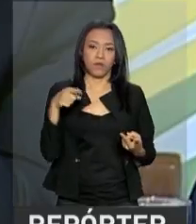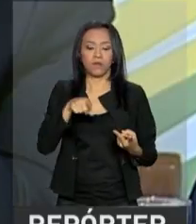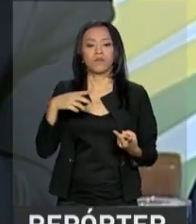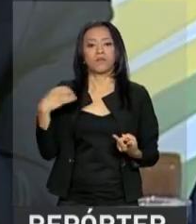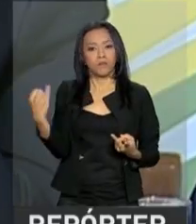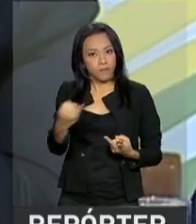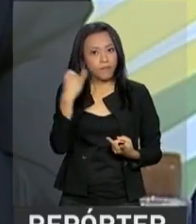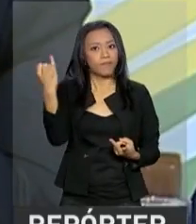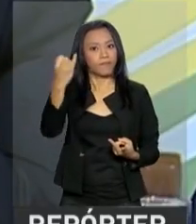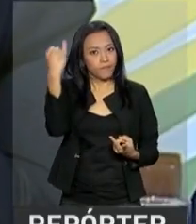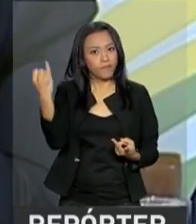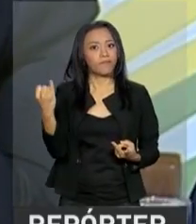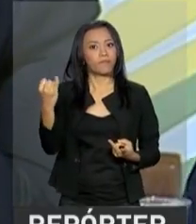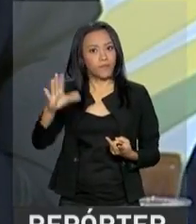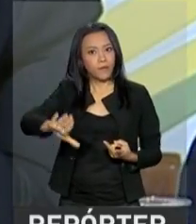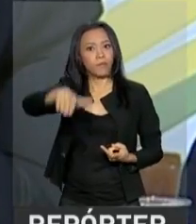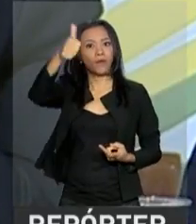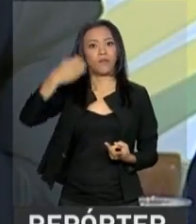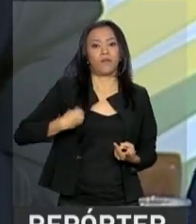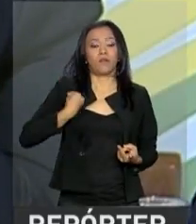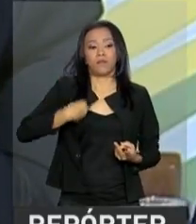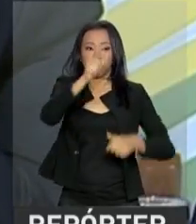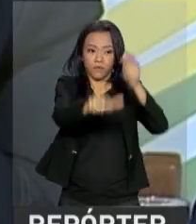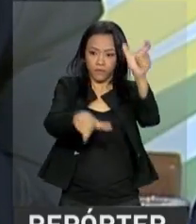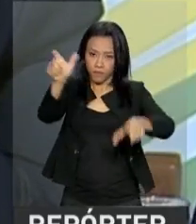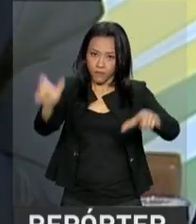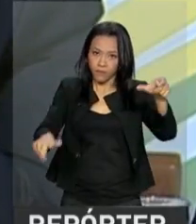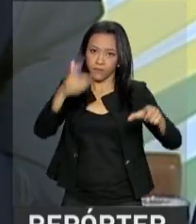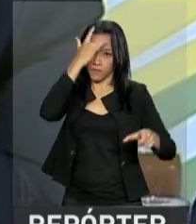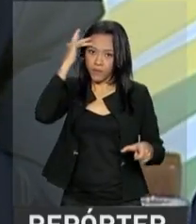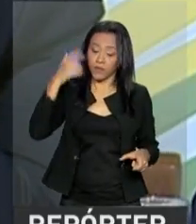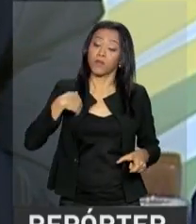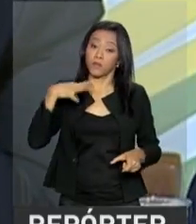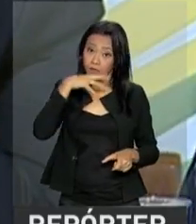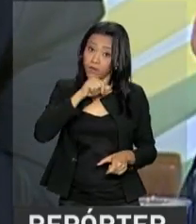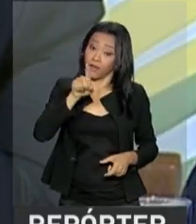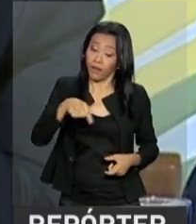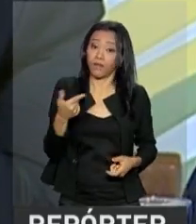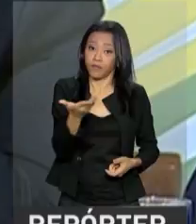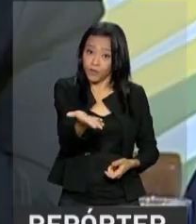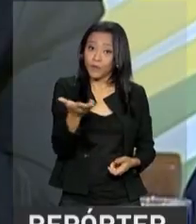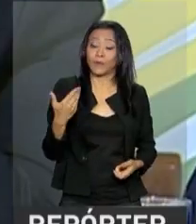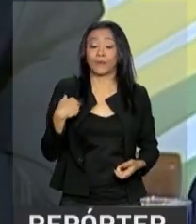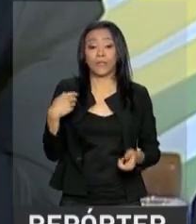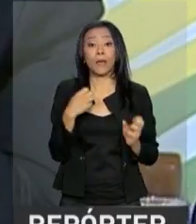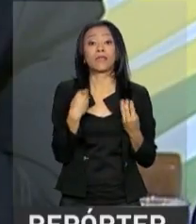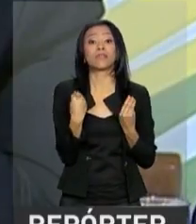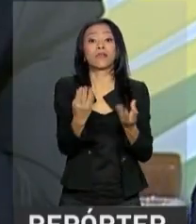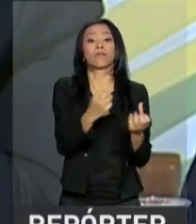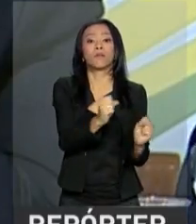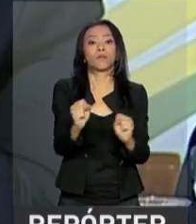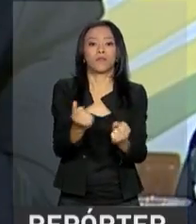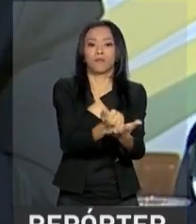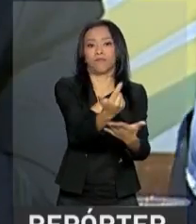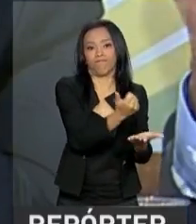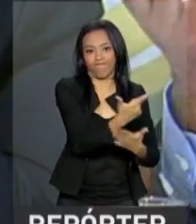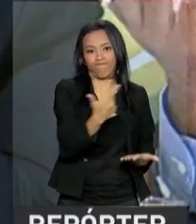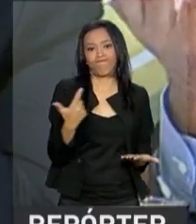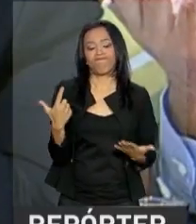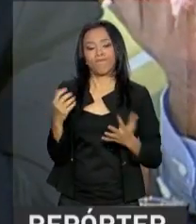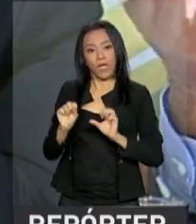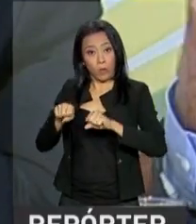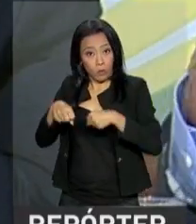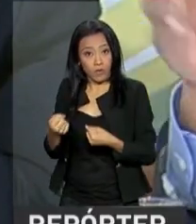o melhor de vida das pessoas eu acho que é evidentemente é isso porque aumenta o poder de compra a recuperação da economia